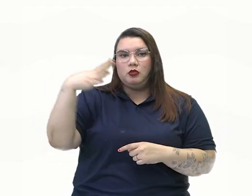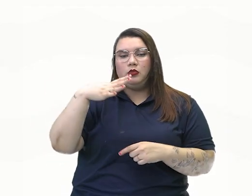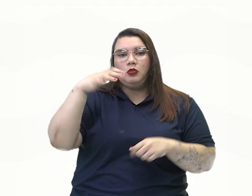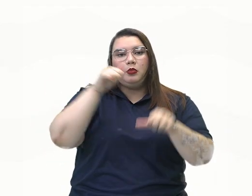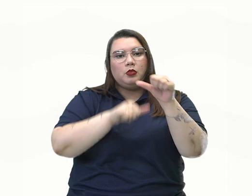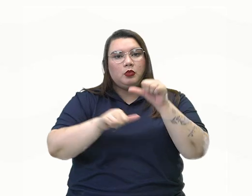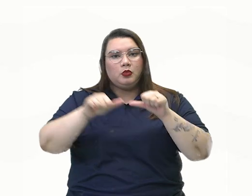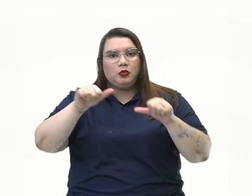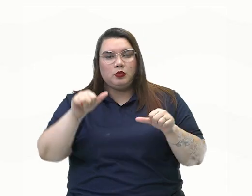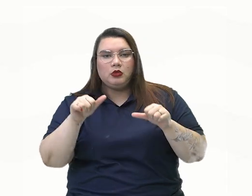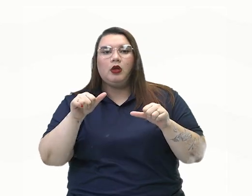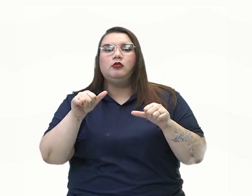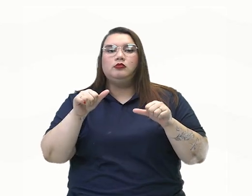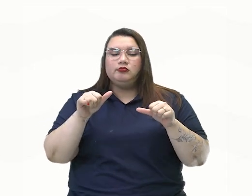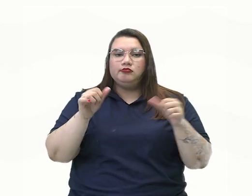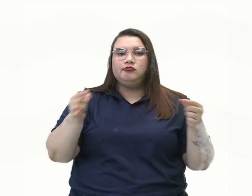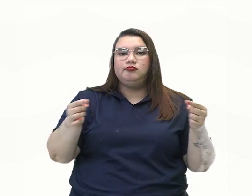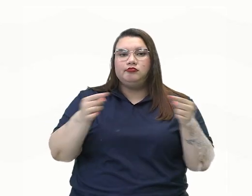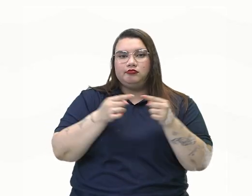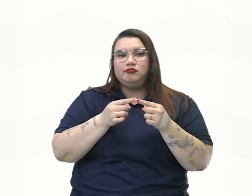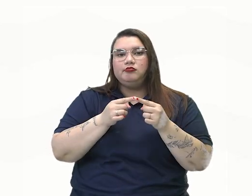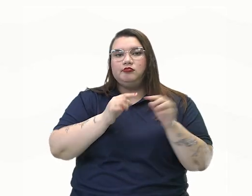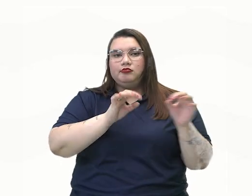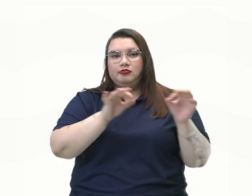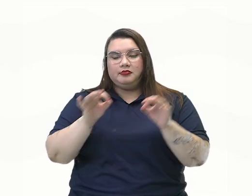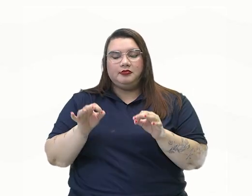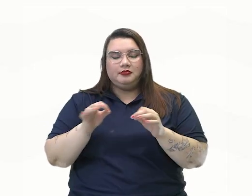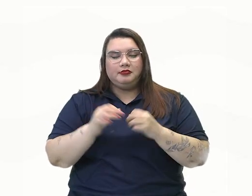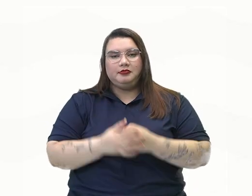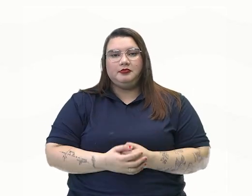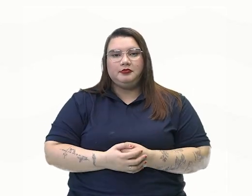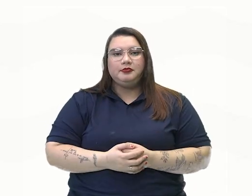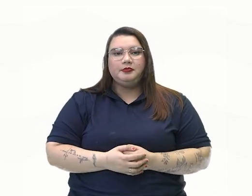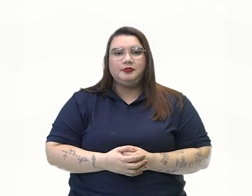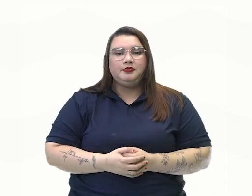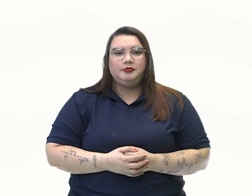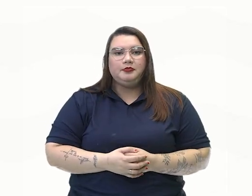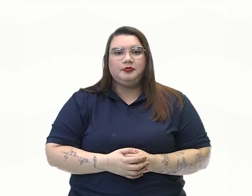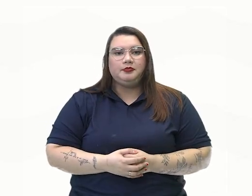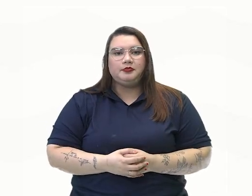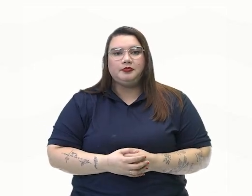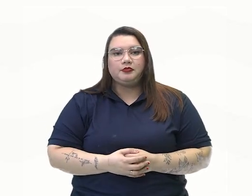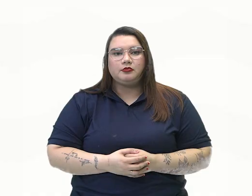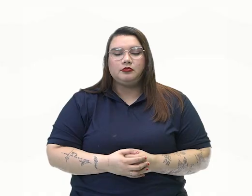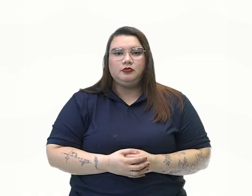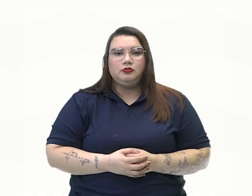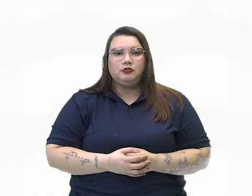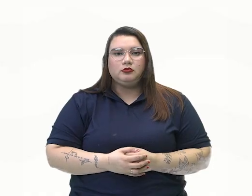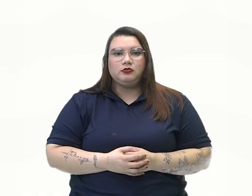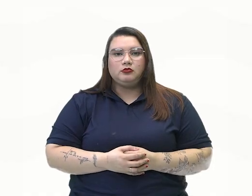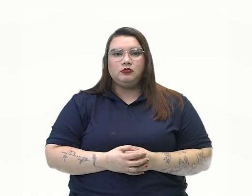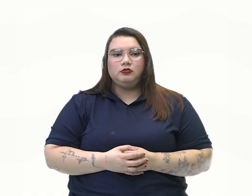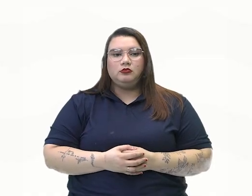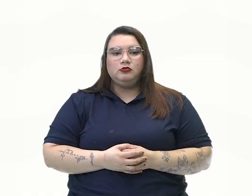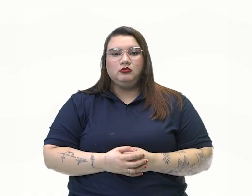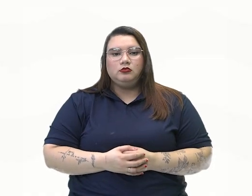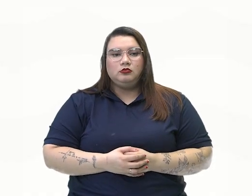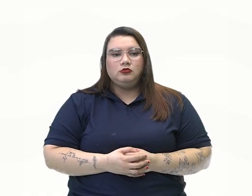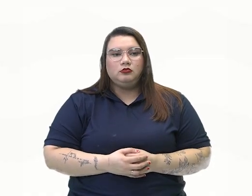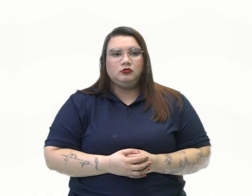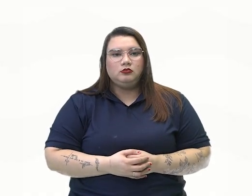luz muda de direção ao passar do ar para a água.